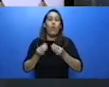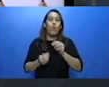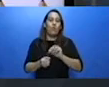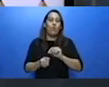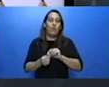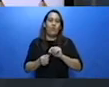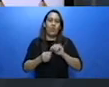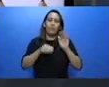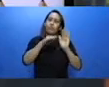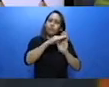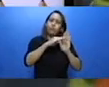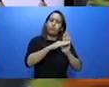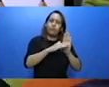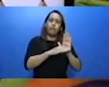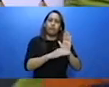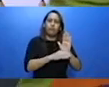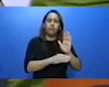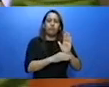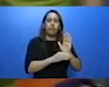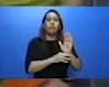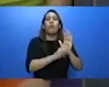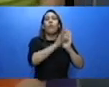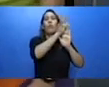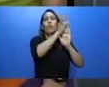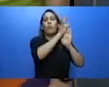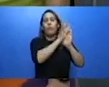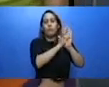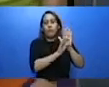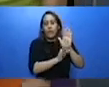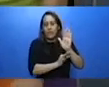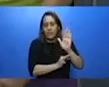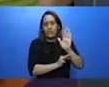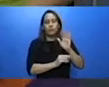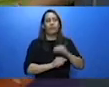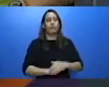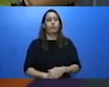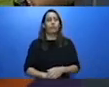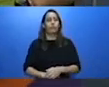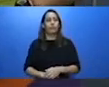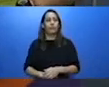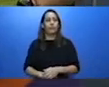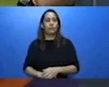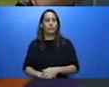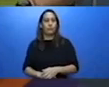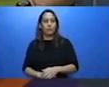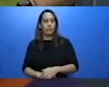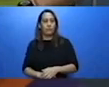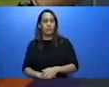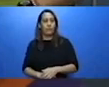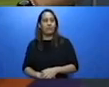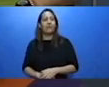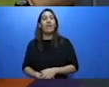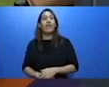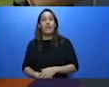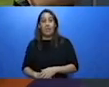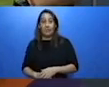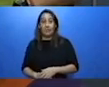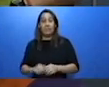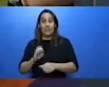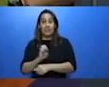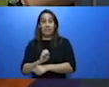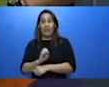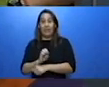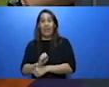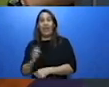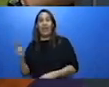feito. É o momento do relato. Então, agora vamos ter a participação